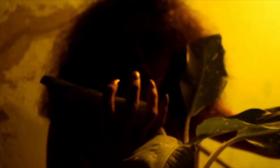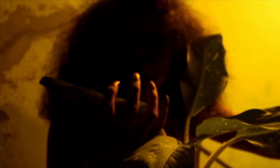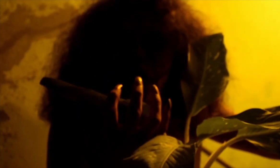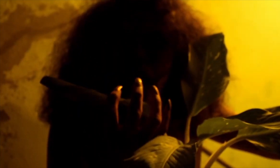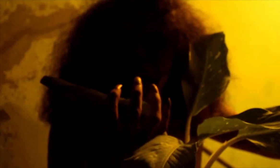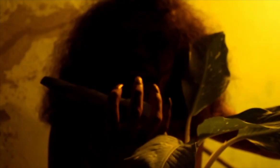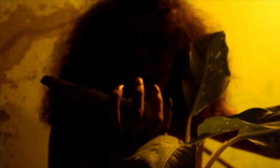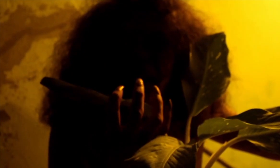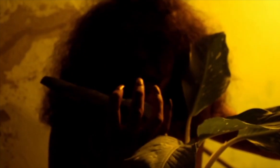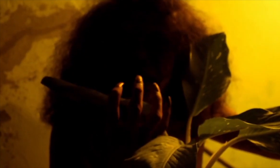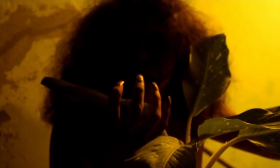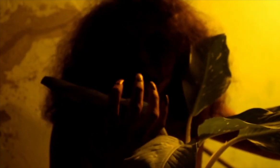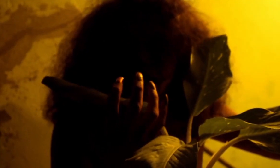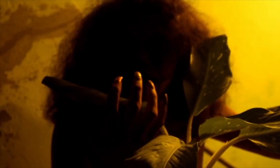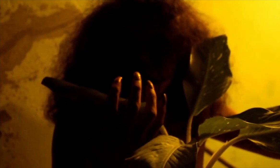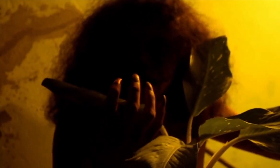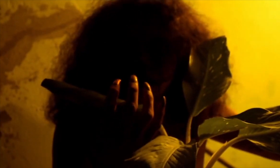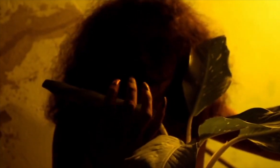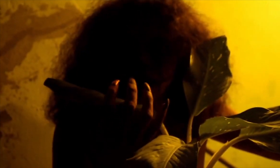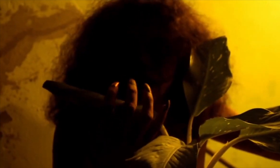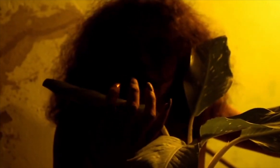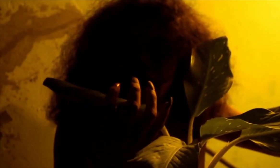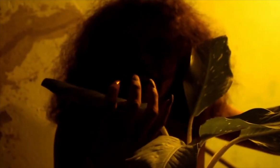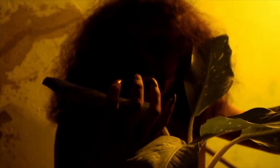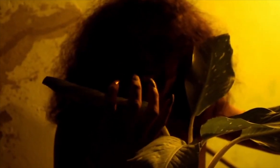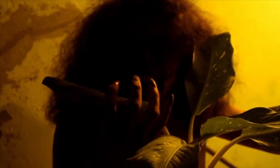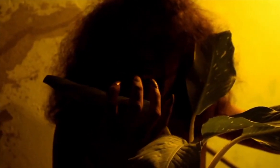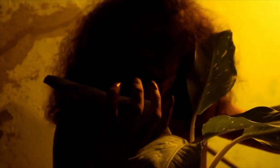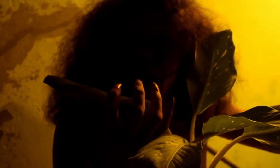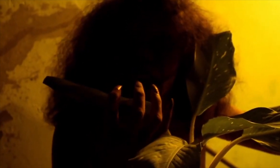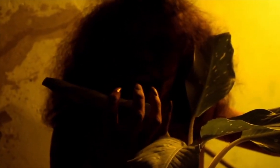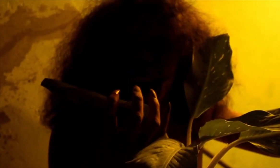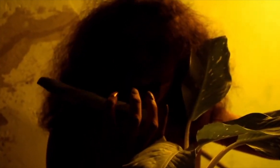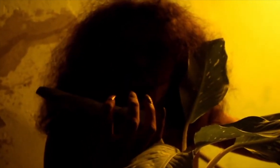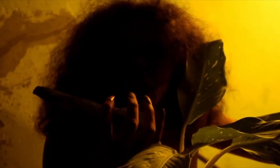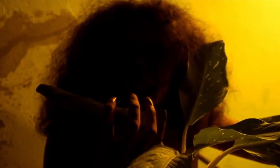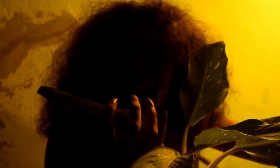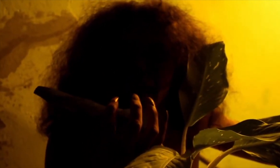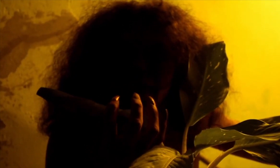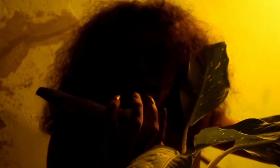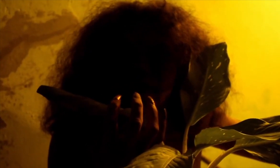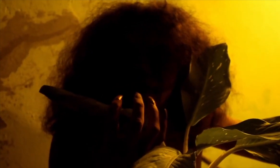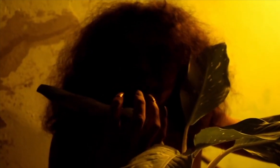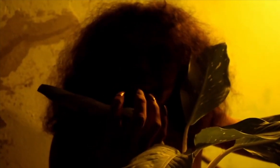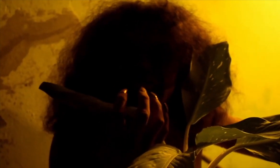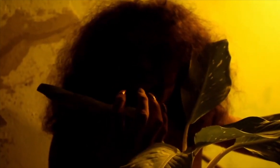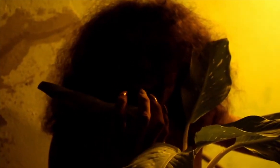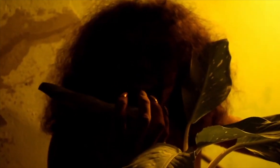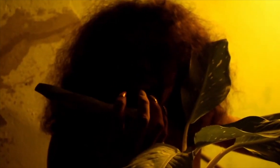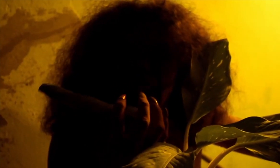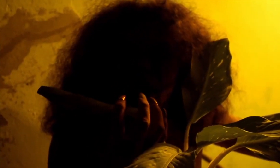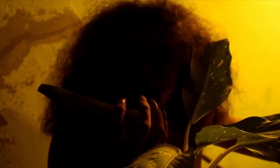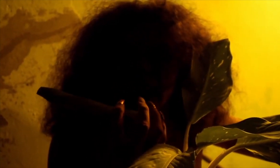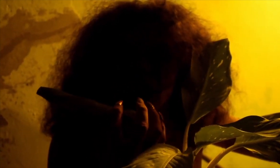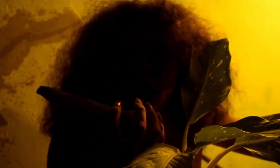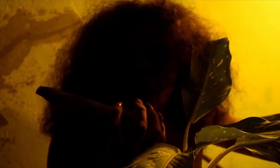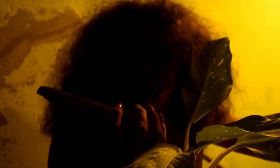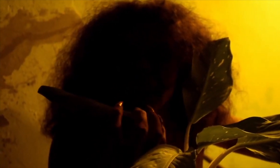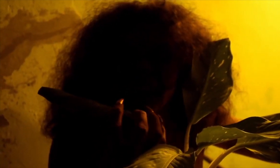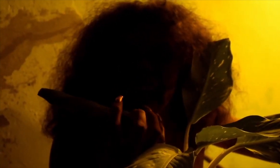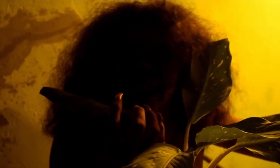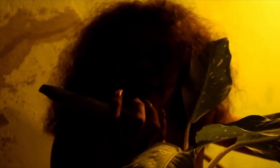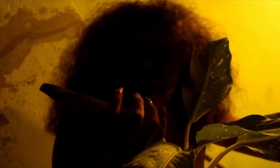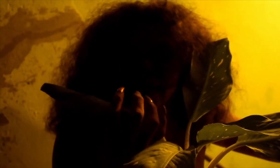Vocês tentaram me matar, mas nada fica e nada chega. Nem desgraça, nem peste,